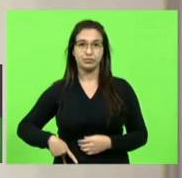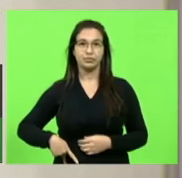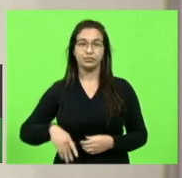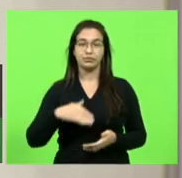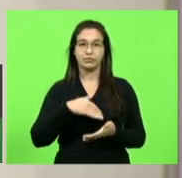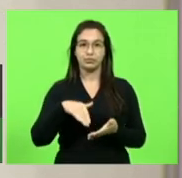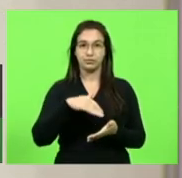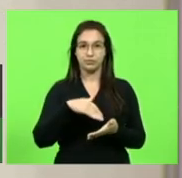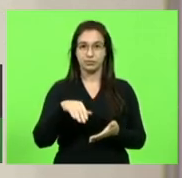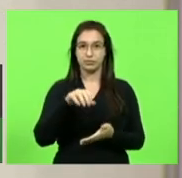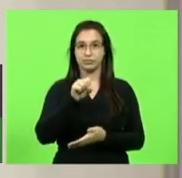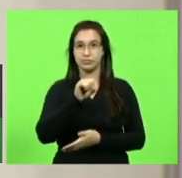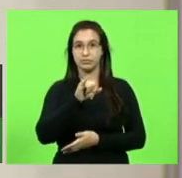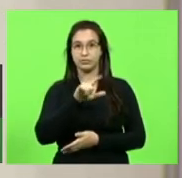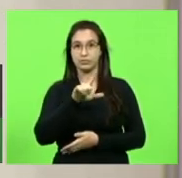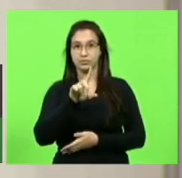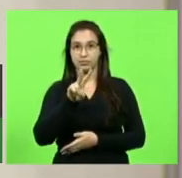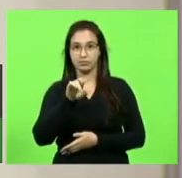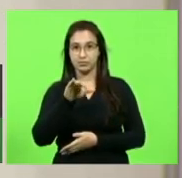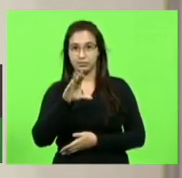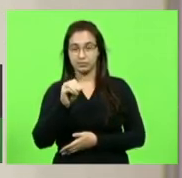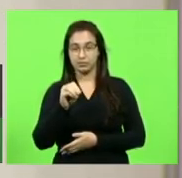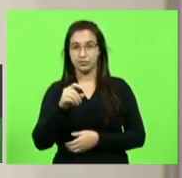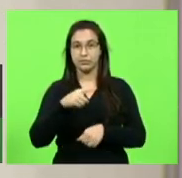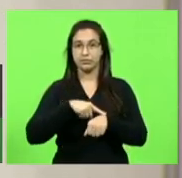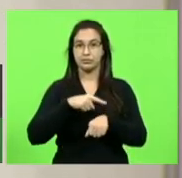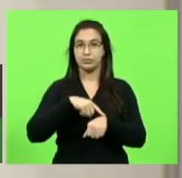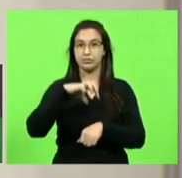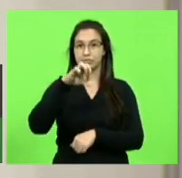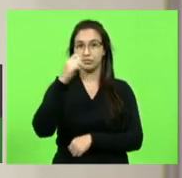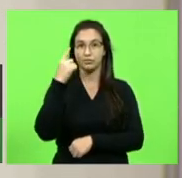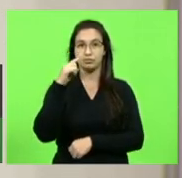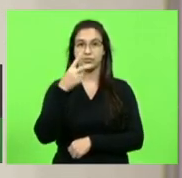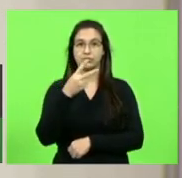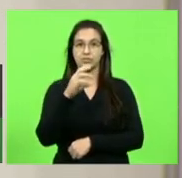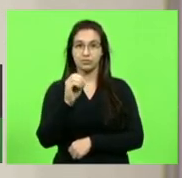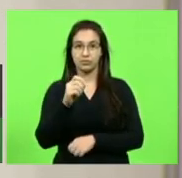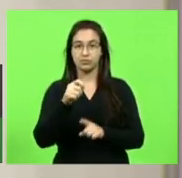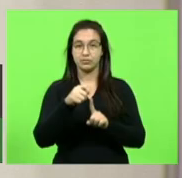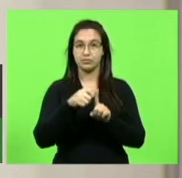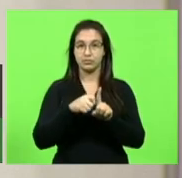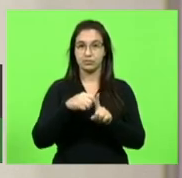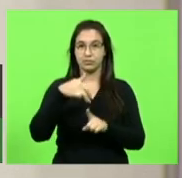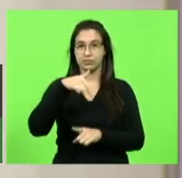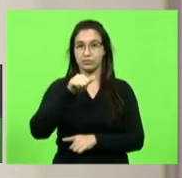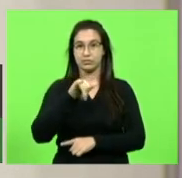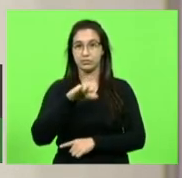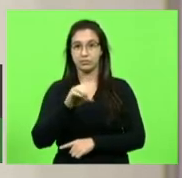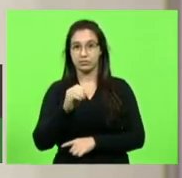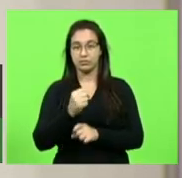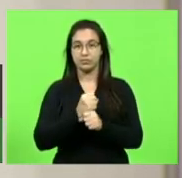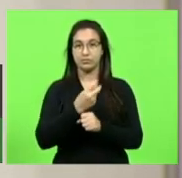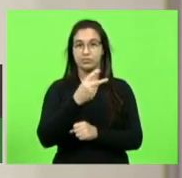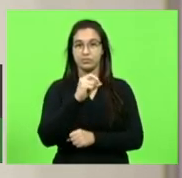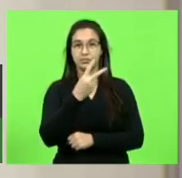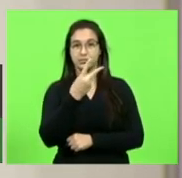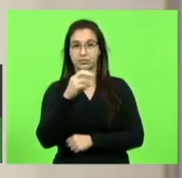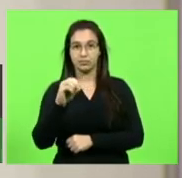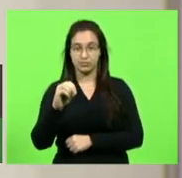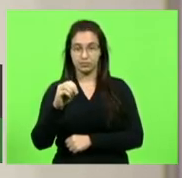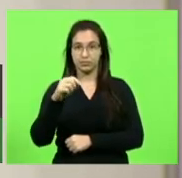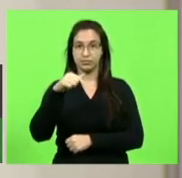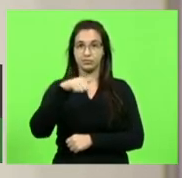Drevic. Às 9 horas do dia 20 do mês de maio de 2021, nesta cidade de Florianópolis, capital do